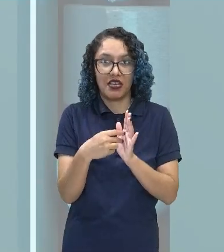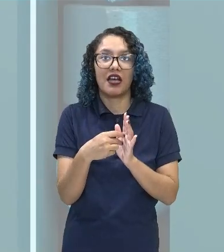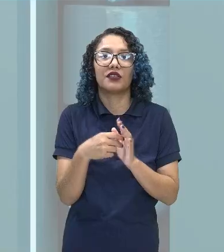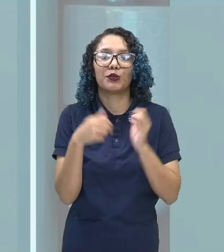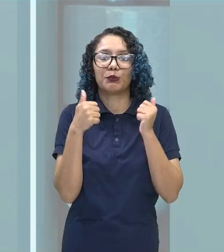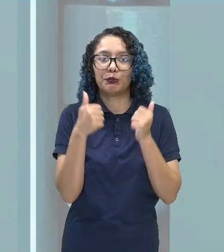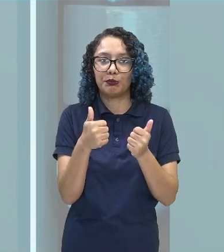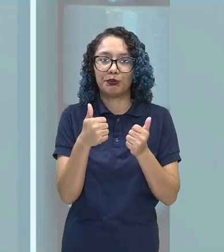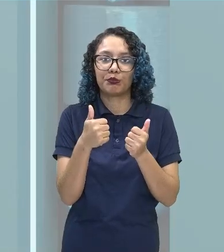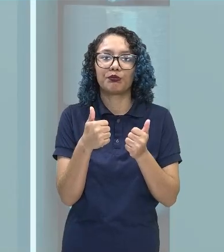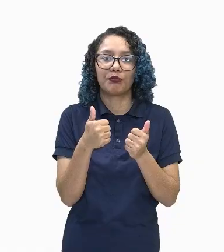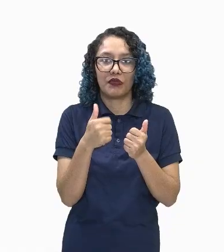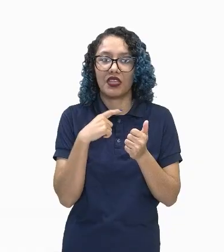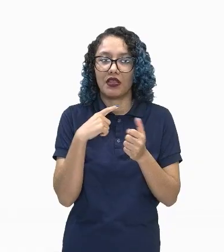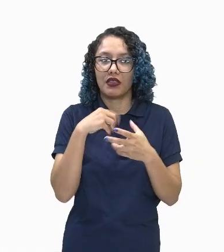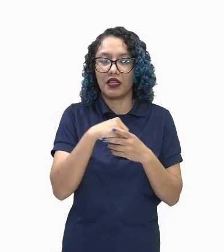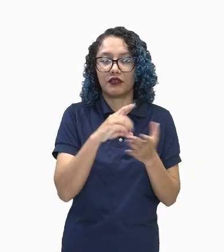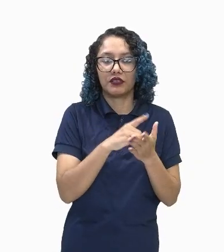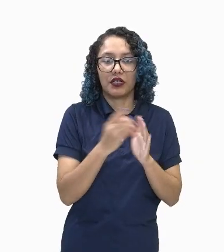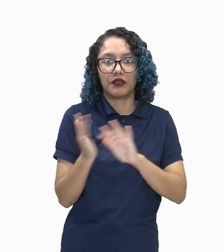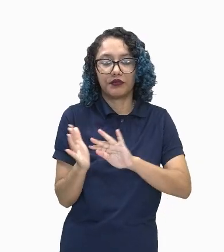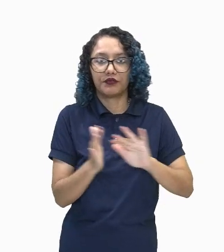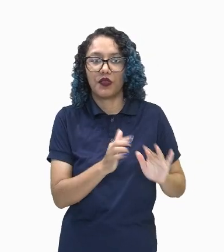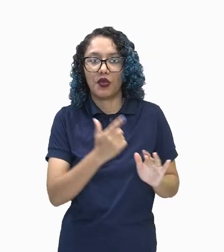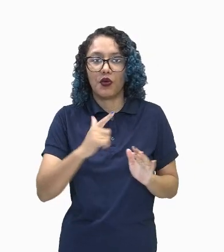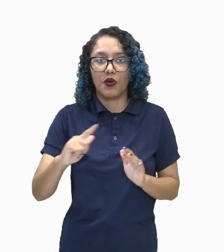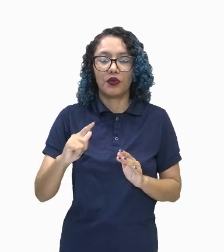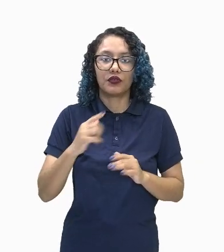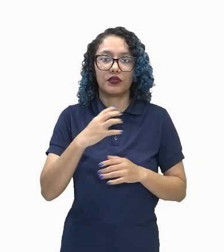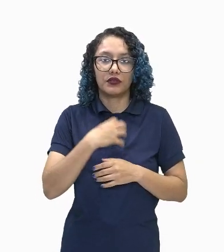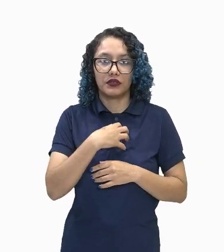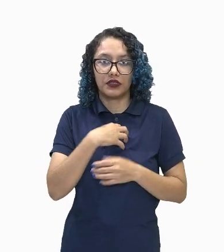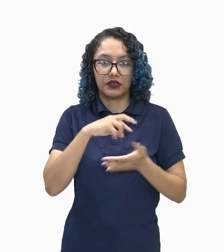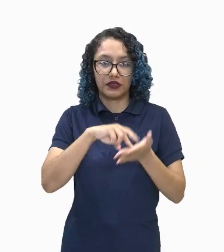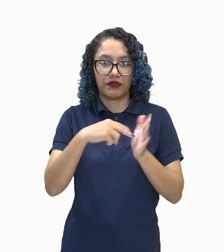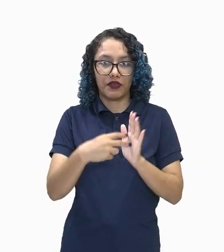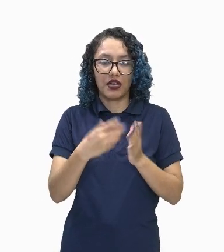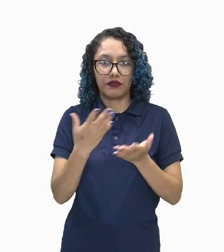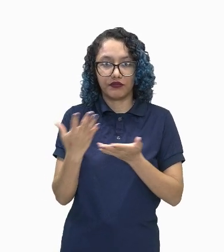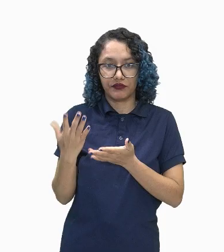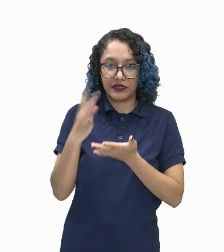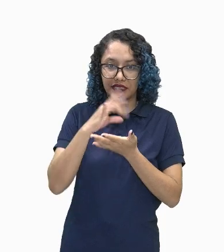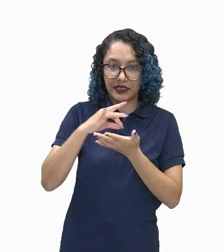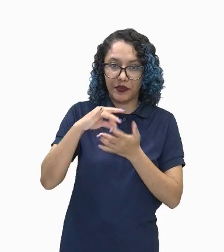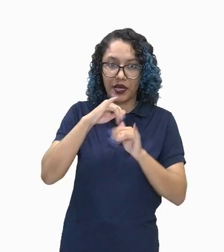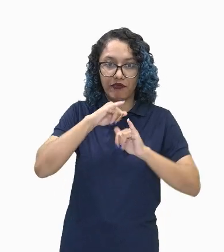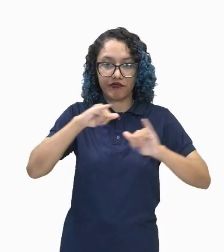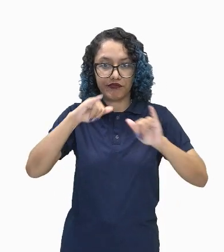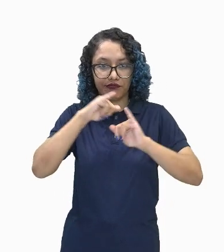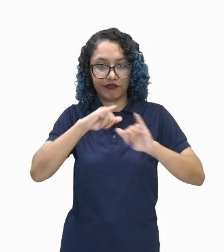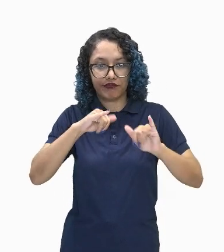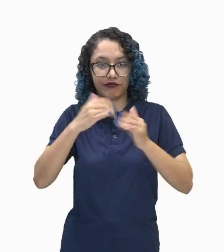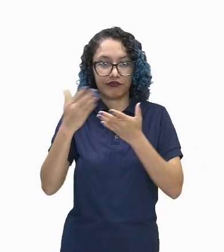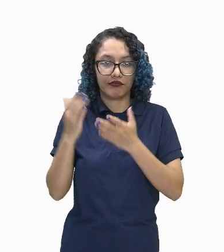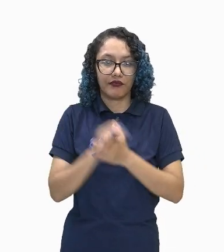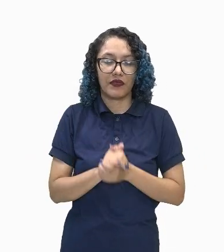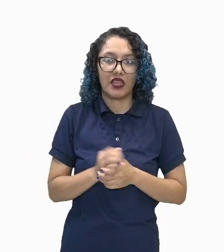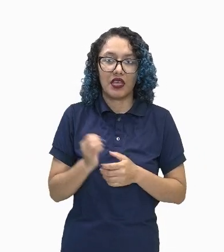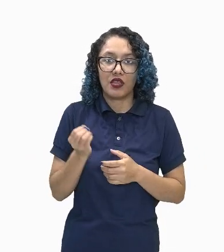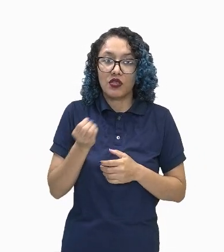vamos para outro sentido de ligação, semianils, Nova rede